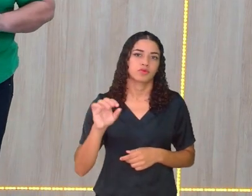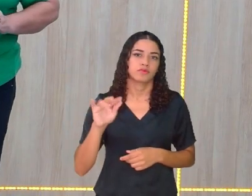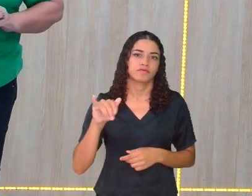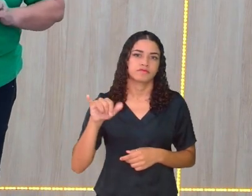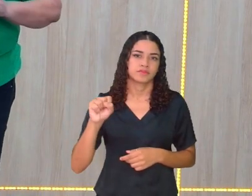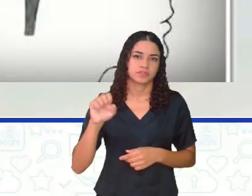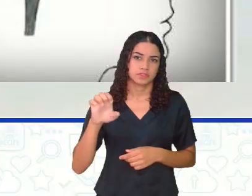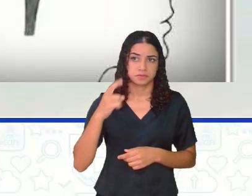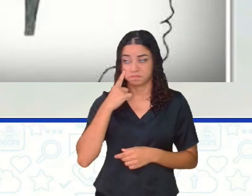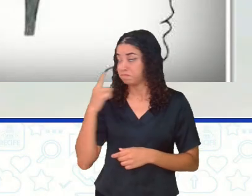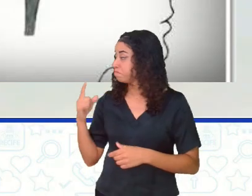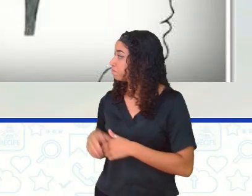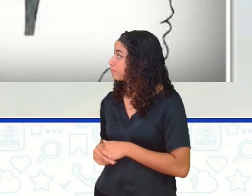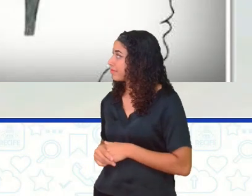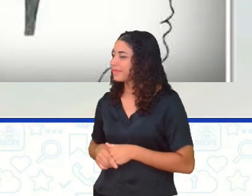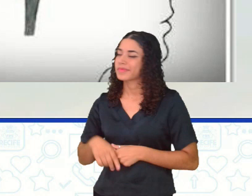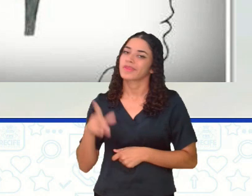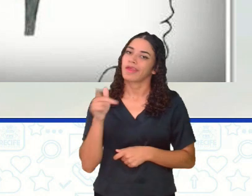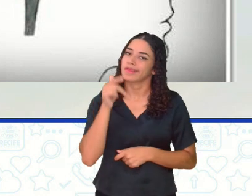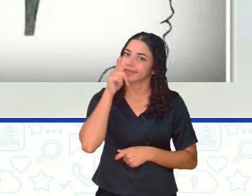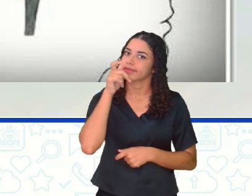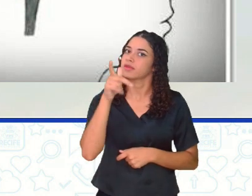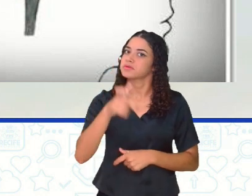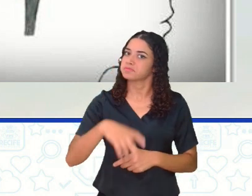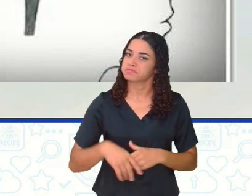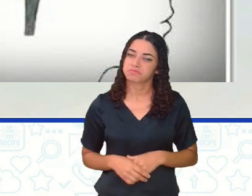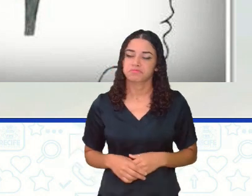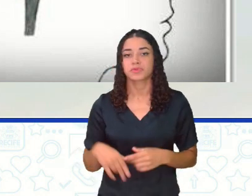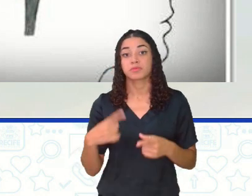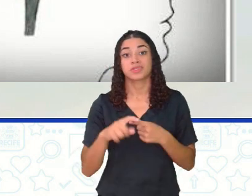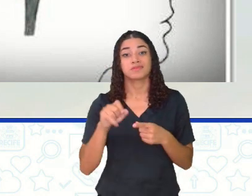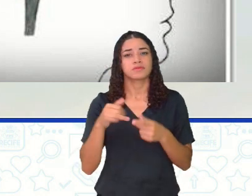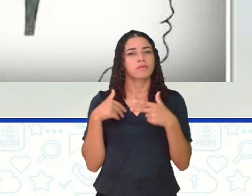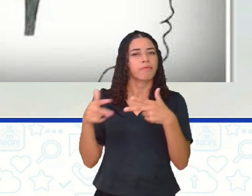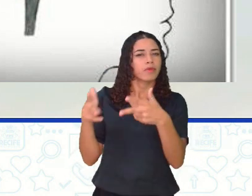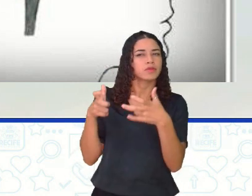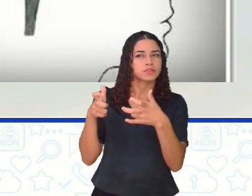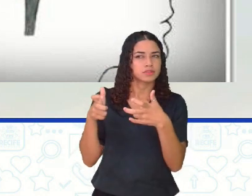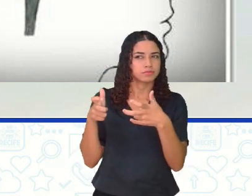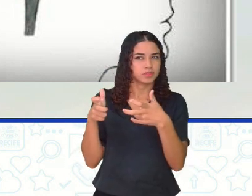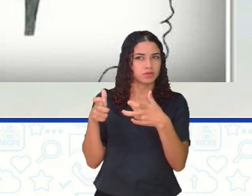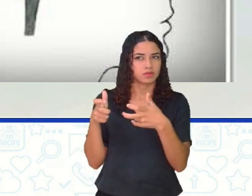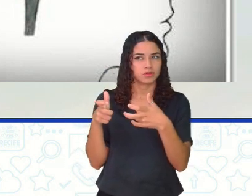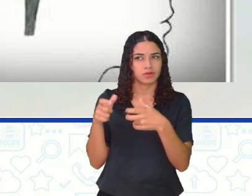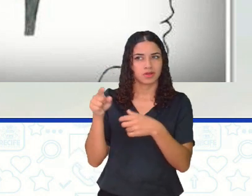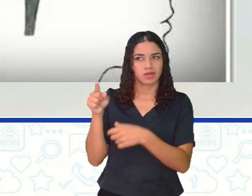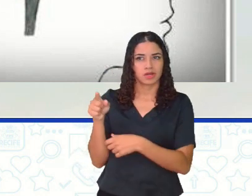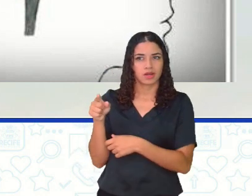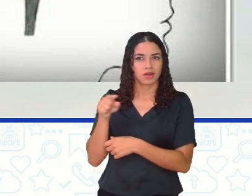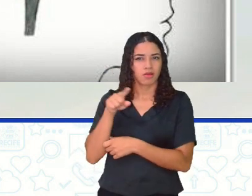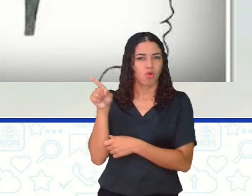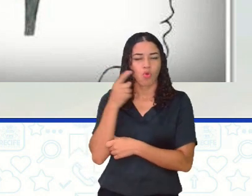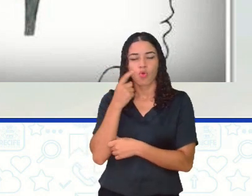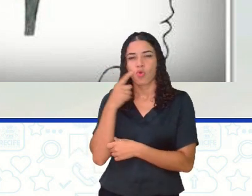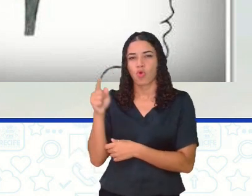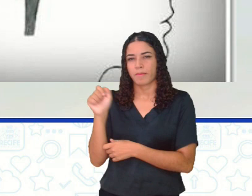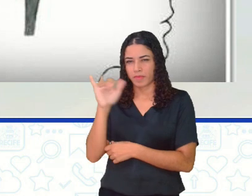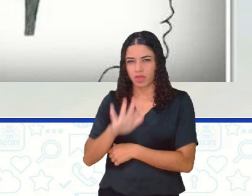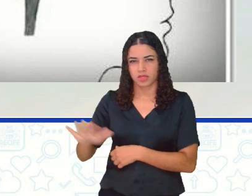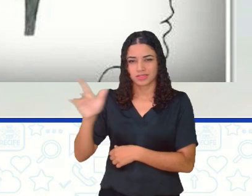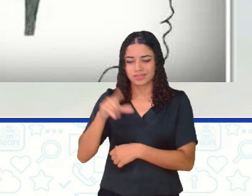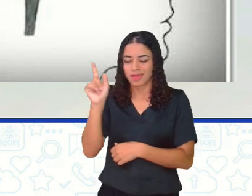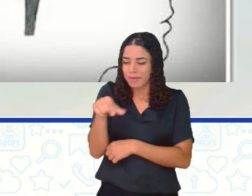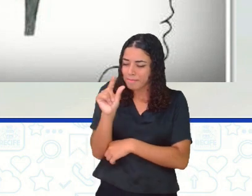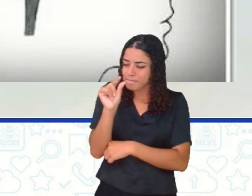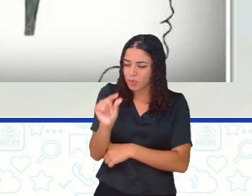hipófise. É bem interessante a hipófise. Se vocês observarem aí na setinha, a hipófise é bem menor,